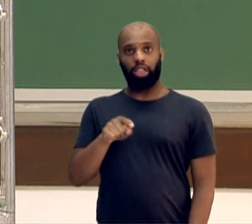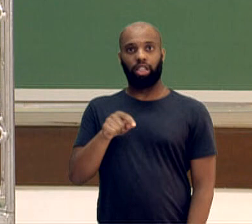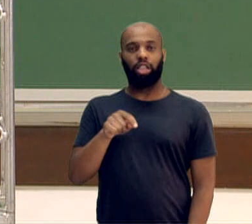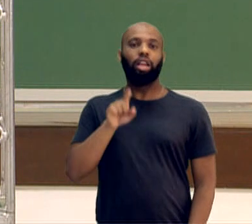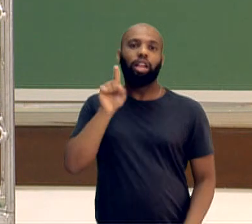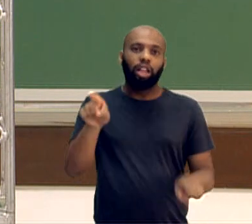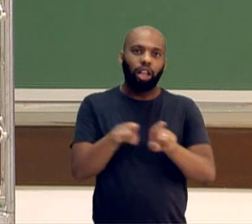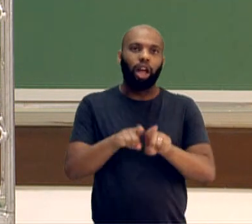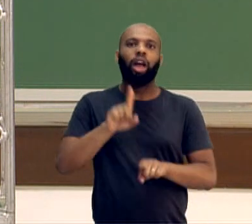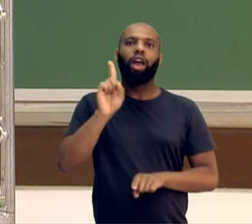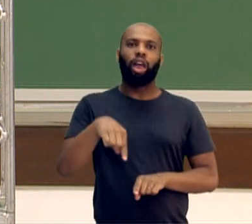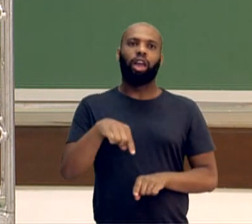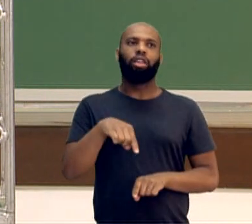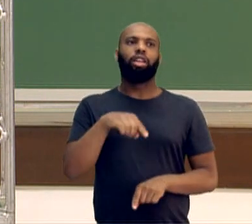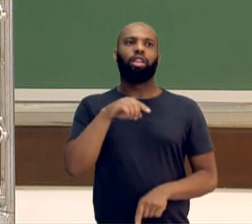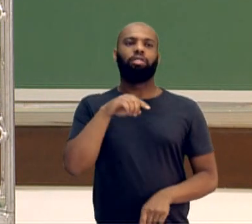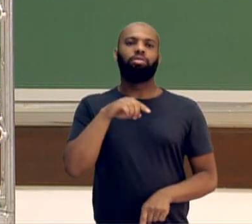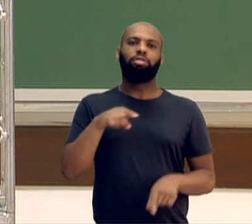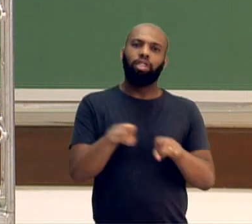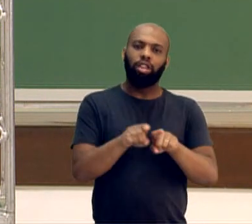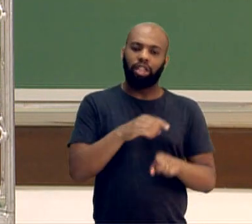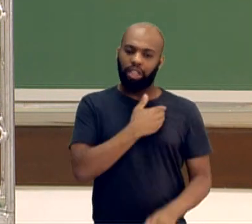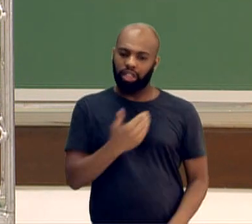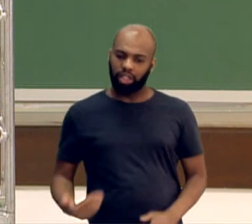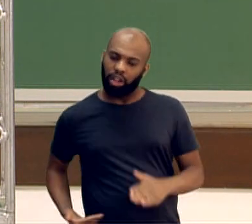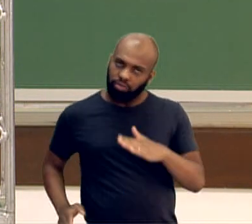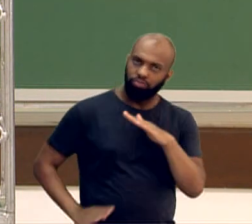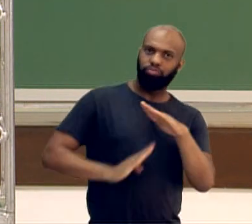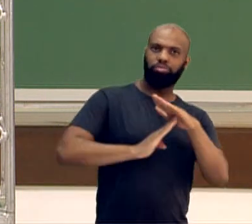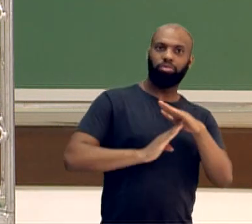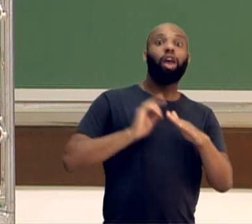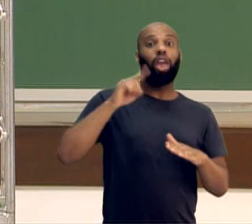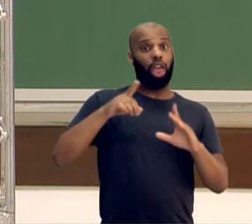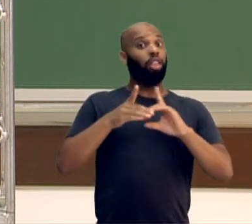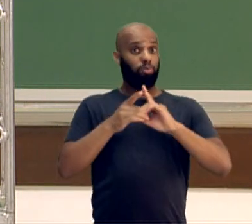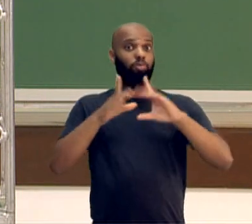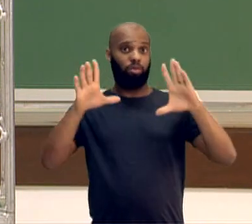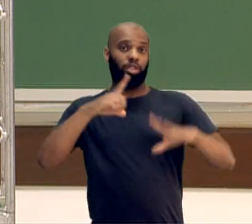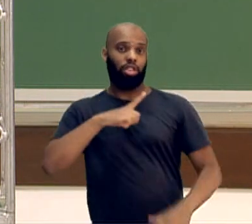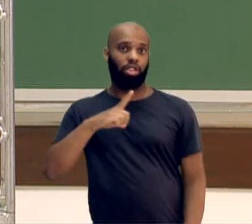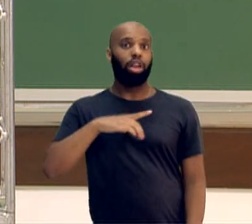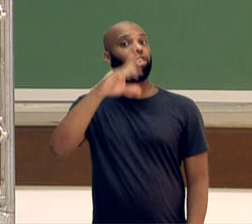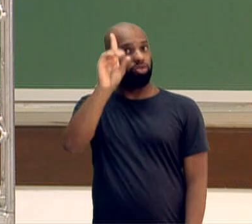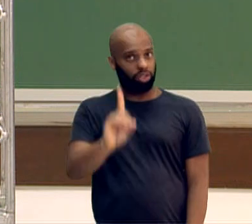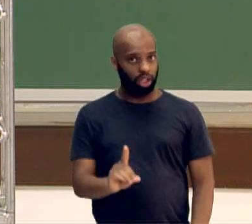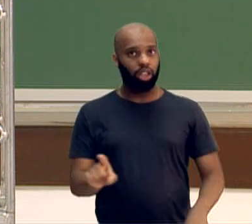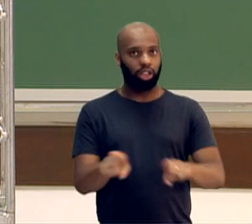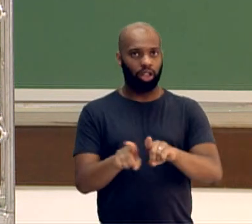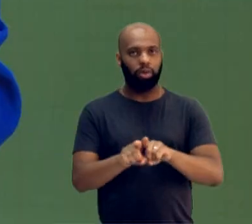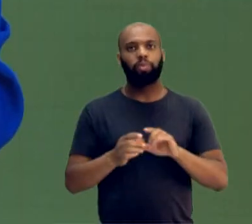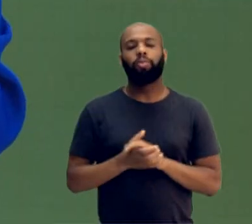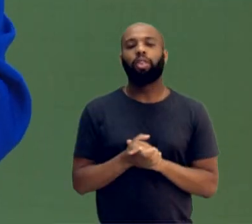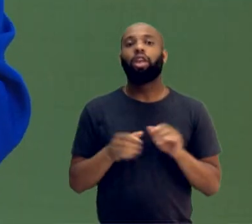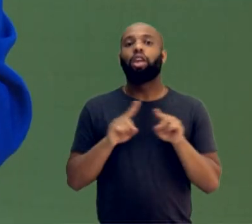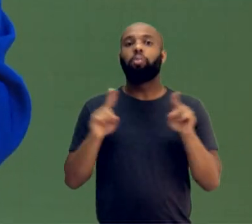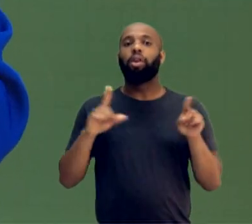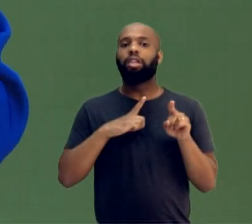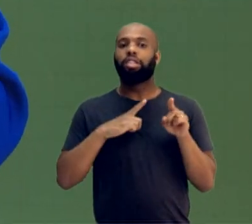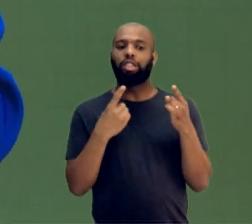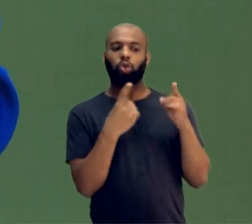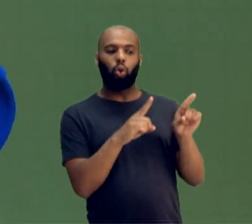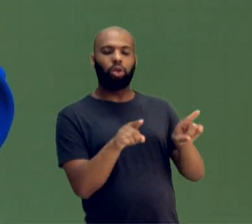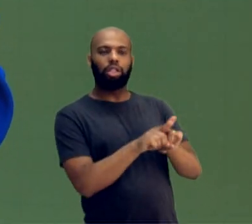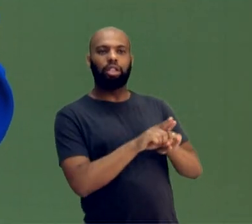Estado máximo, isso é importante, totalmente, apesar de ser um Estado democrático, um Estado de direito, ele vai um pouco em oposição também ao